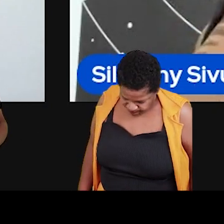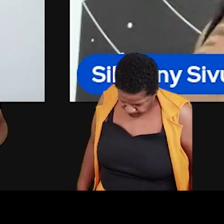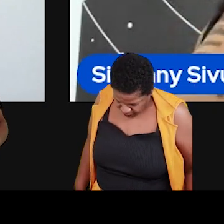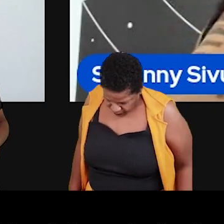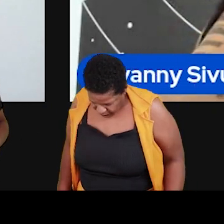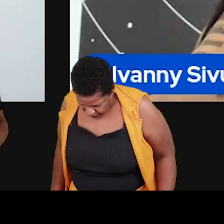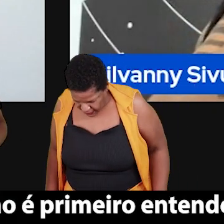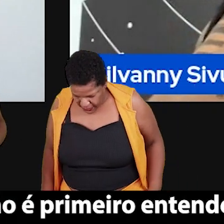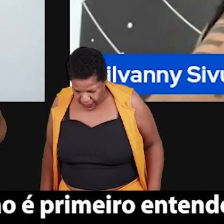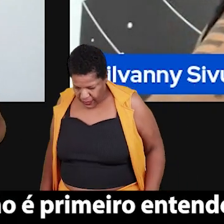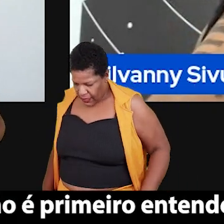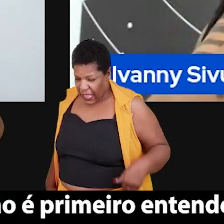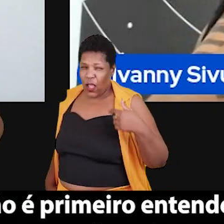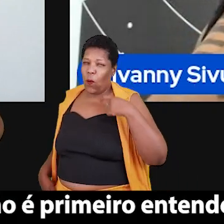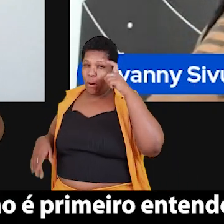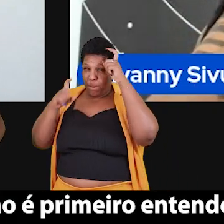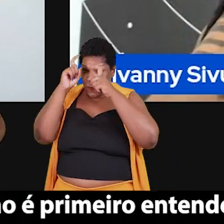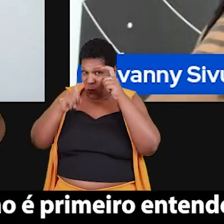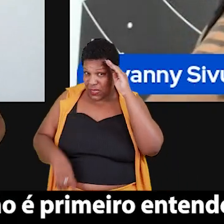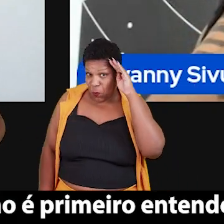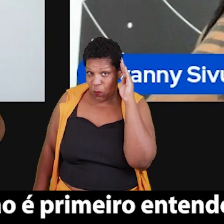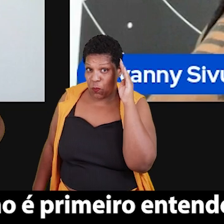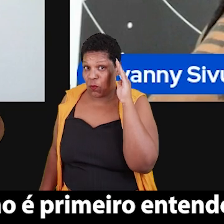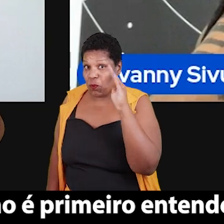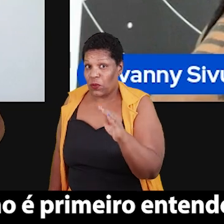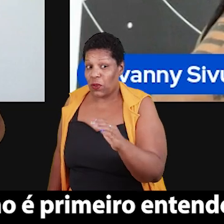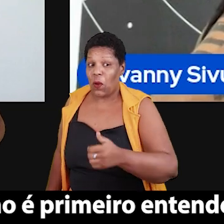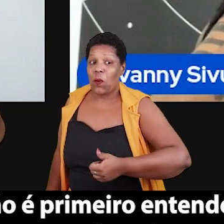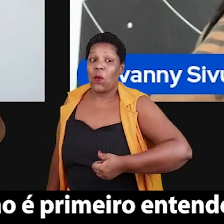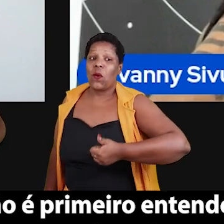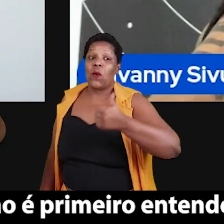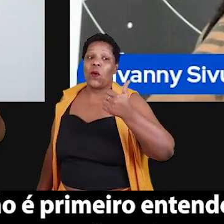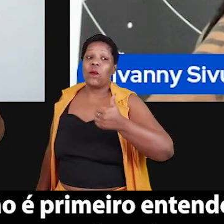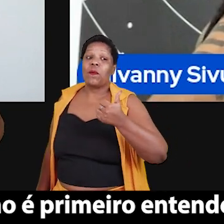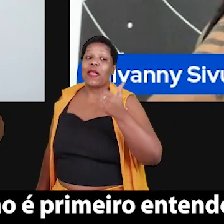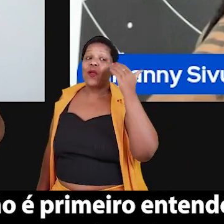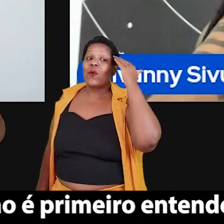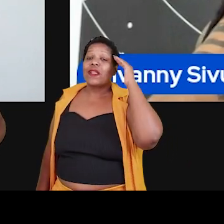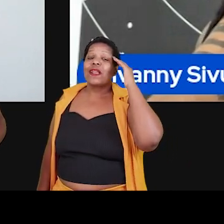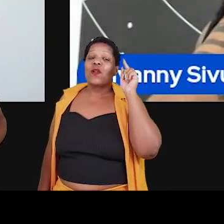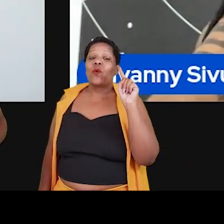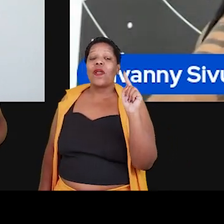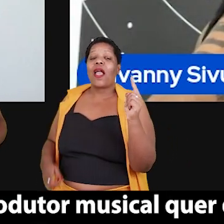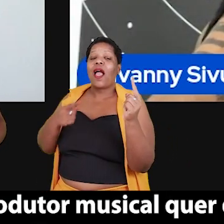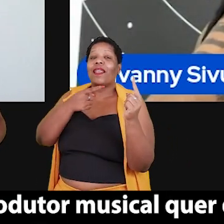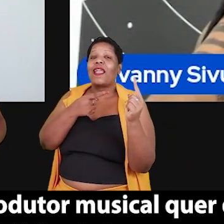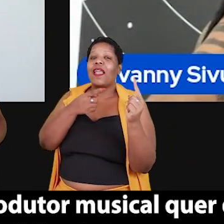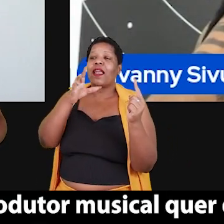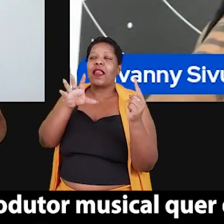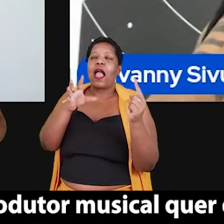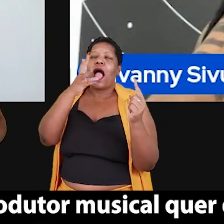A minha principal preocupação é, primeiro, entender que aquele artista e